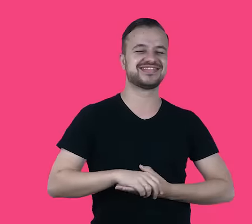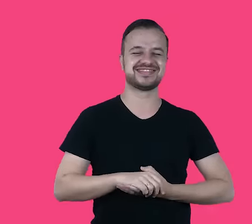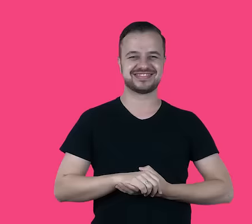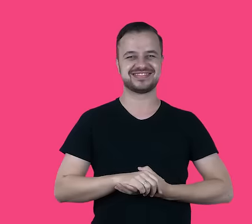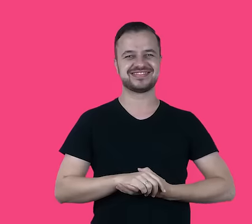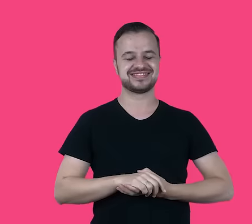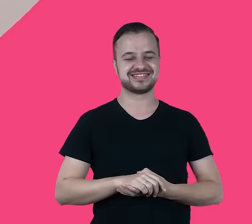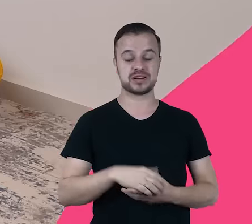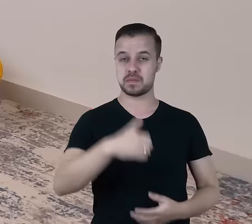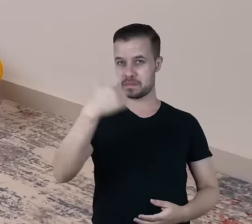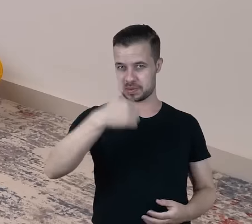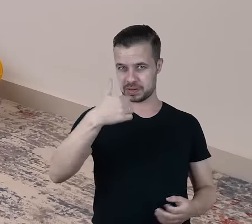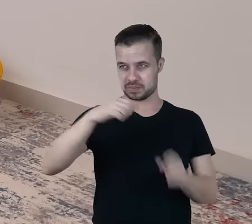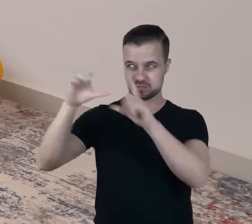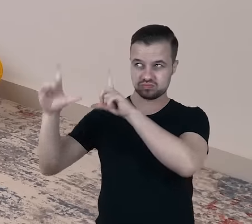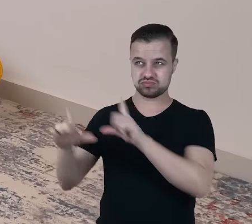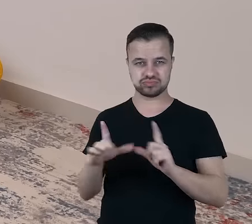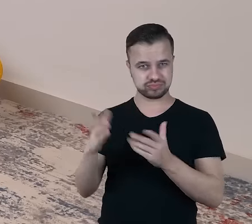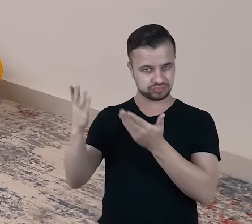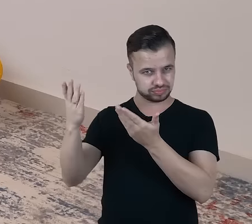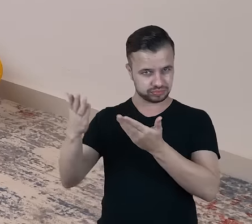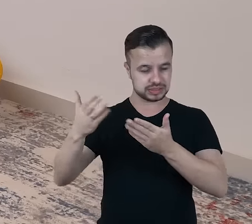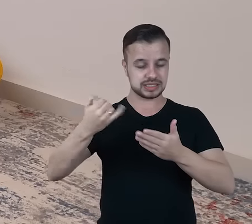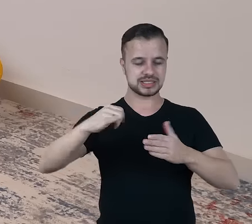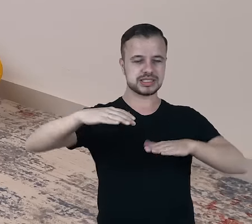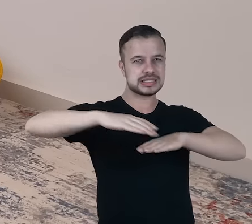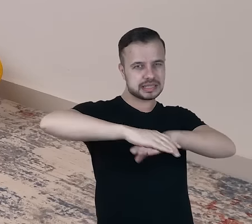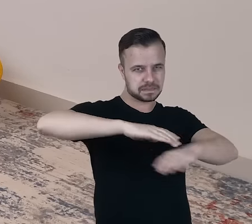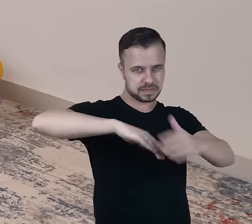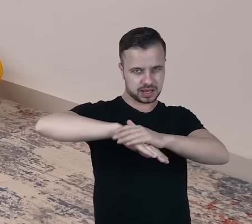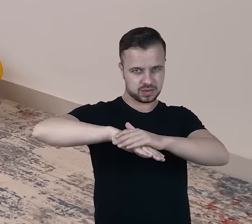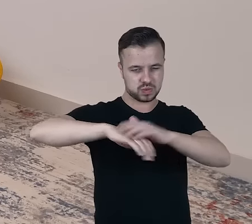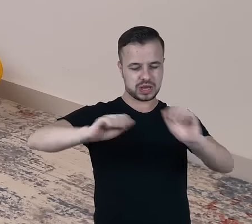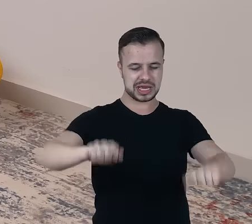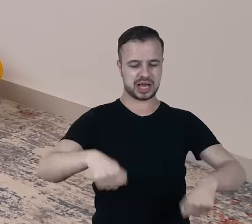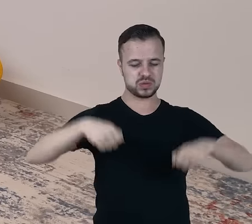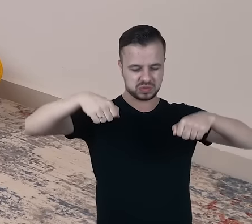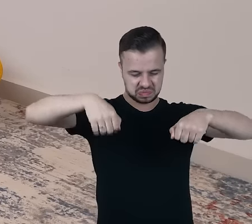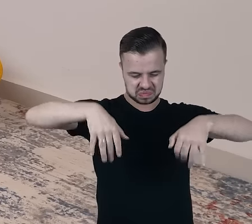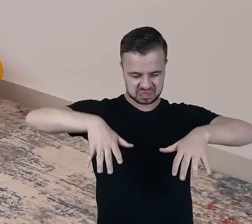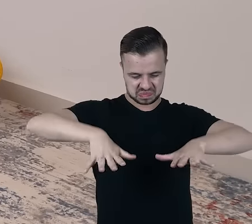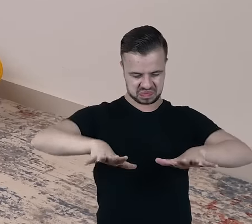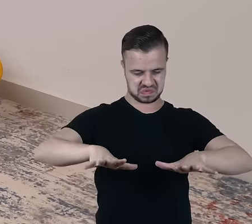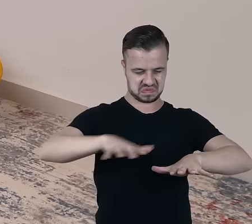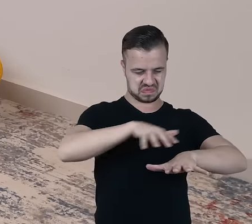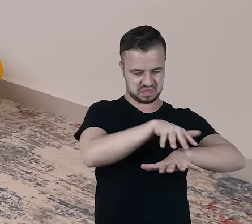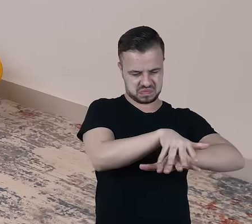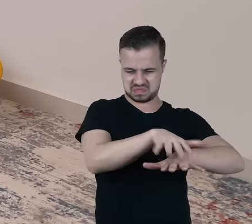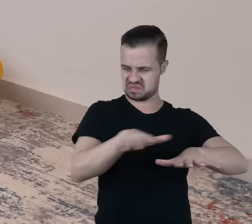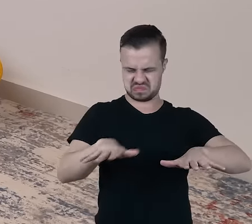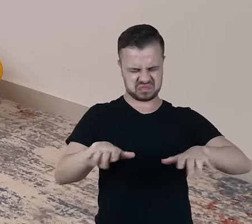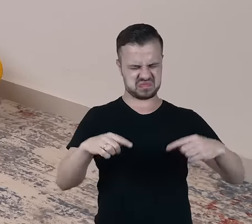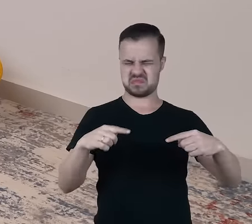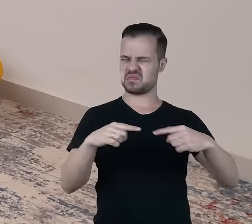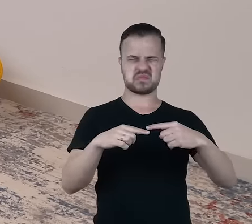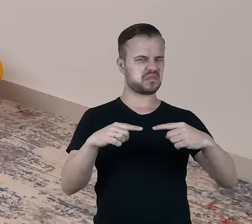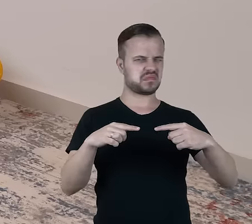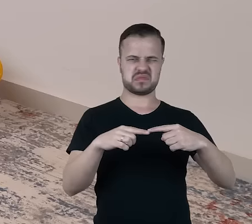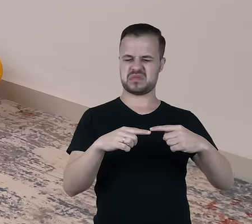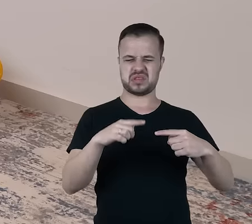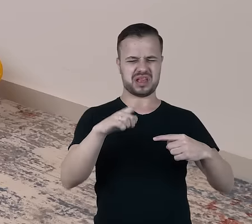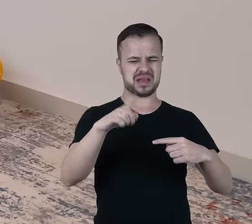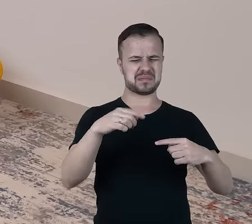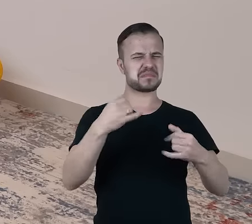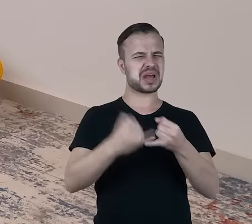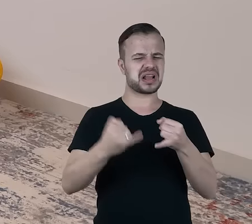conferir! Truque 1. A barra da calça amontoada em cima dos calçados não é uma boa opção de estilo. Dá a impressão